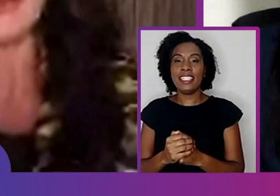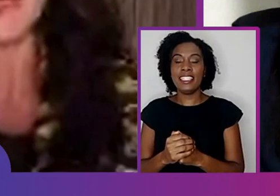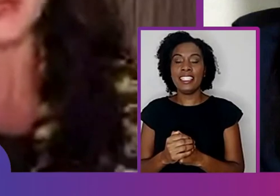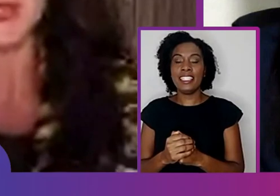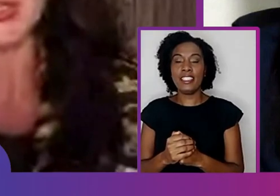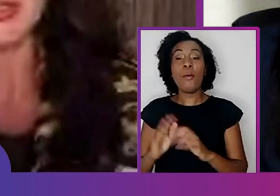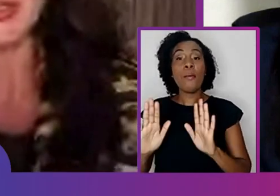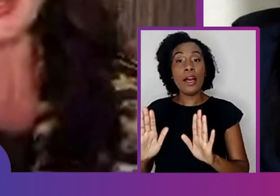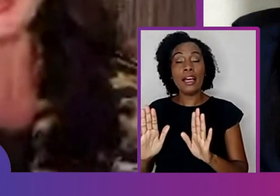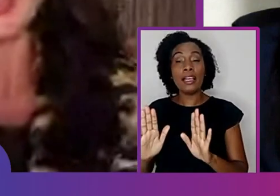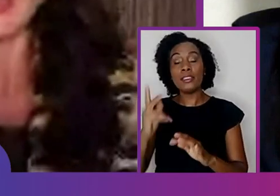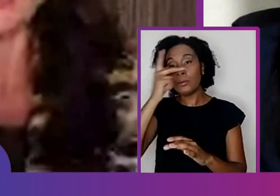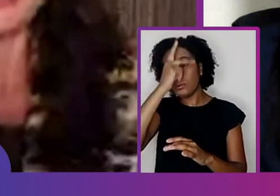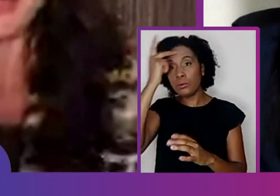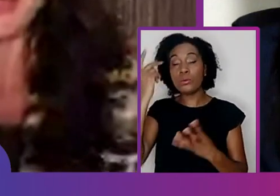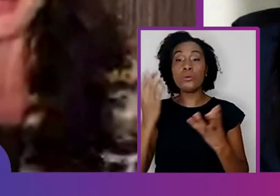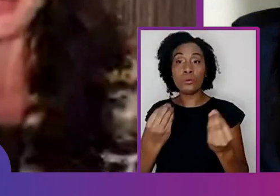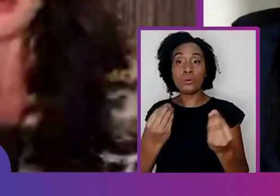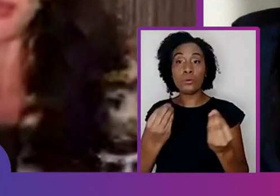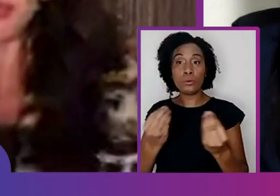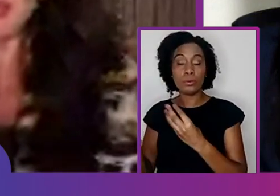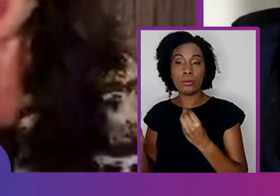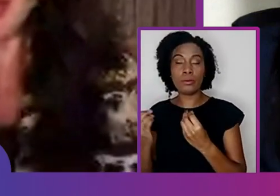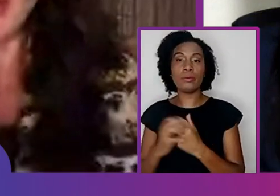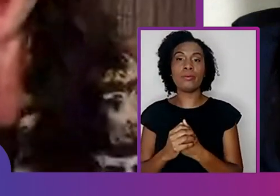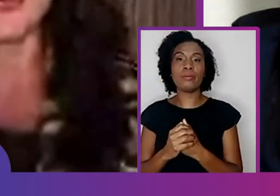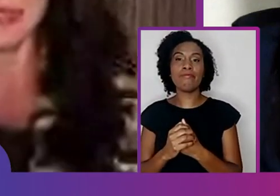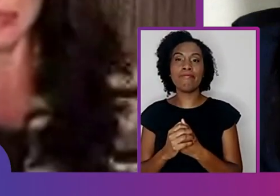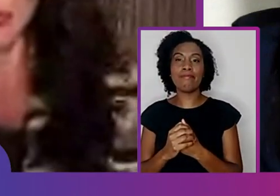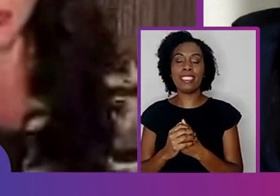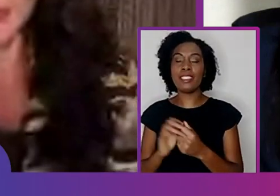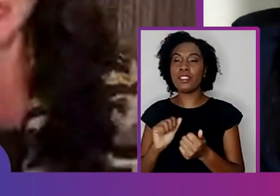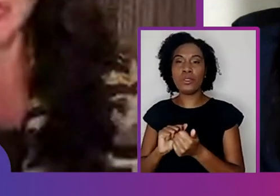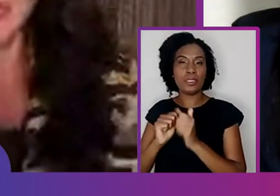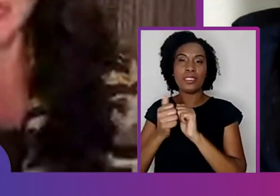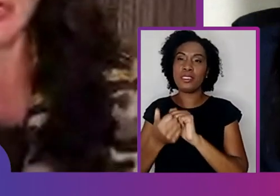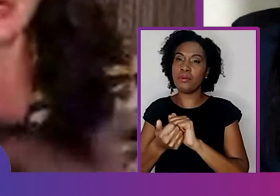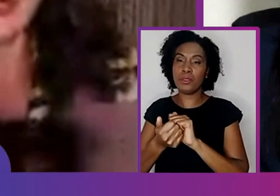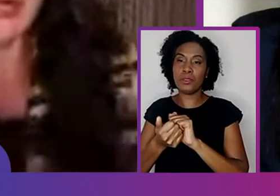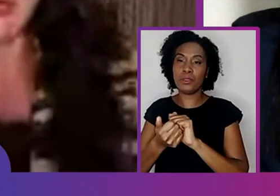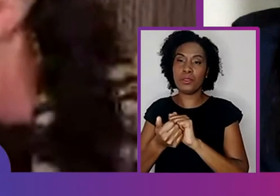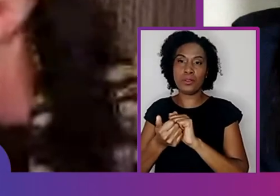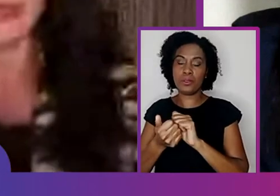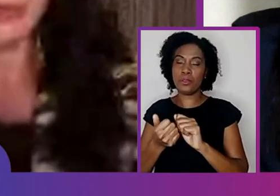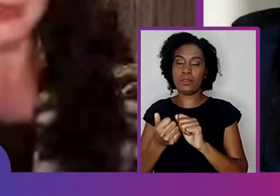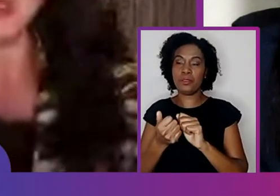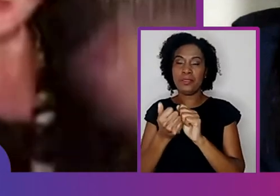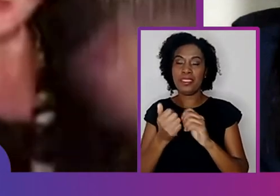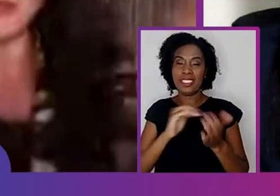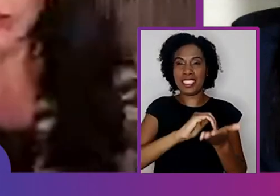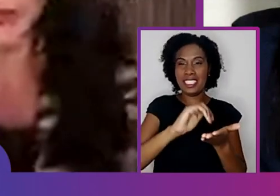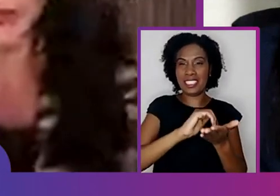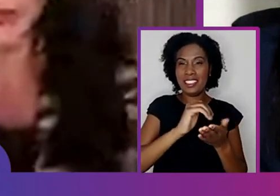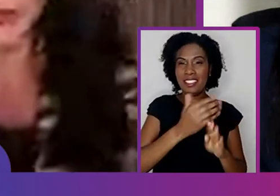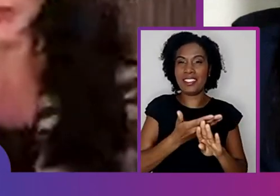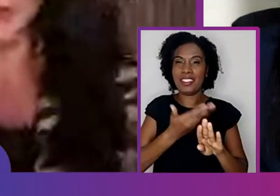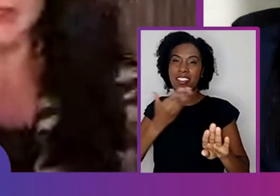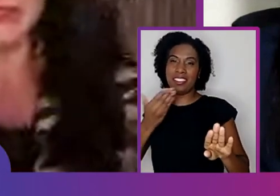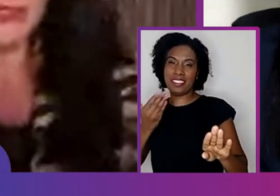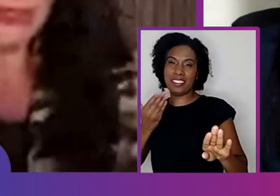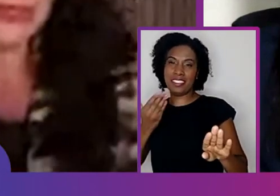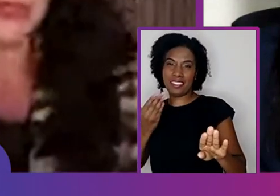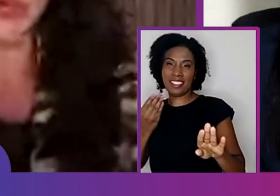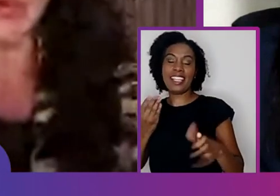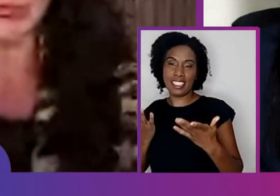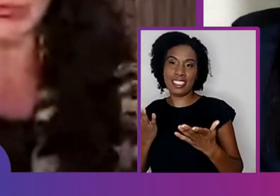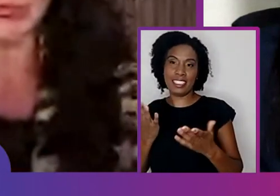se certamente ainda ao ambiente digital, longe do escritório. É claro que não é simples, de repente, uma hora para outra,